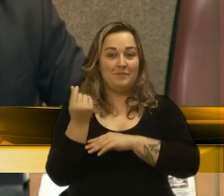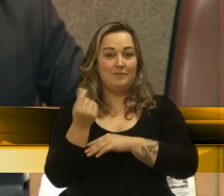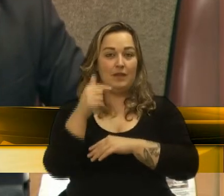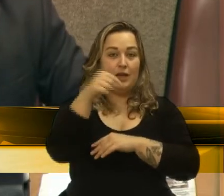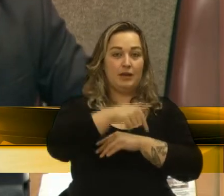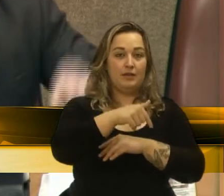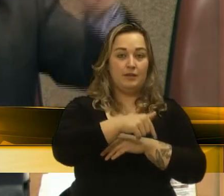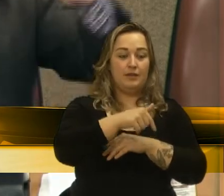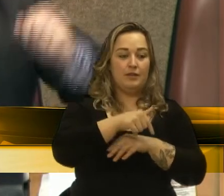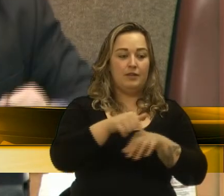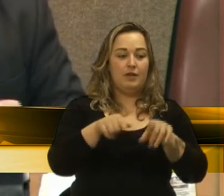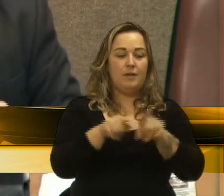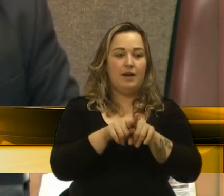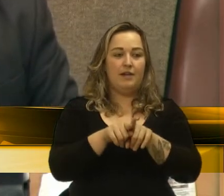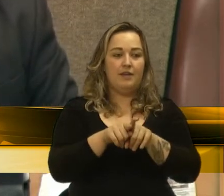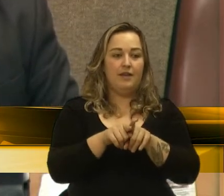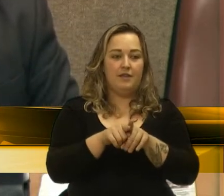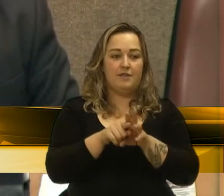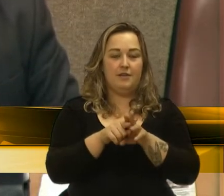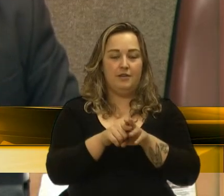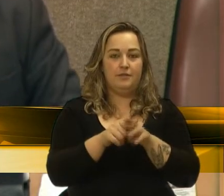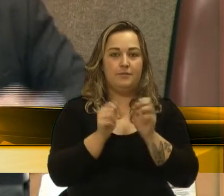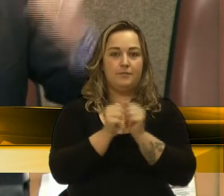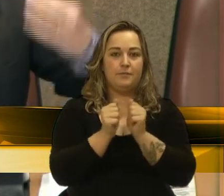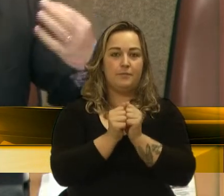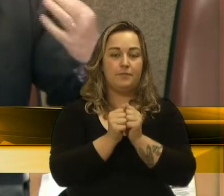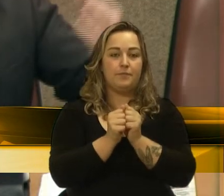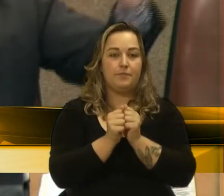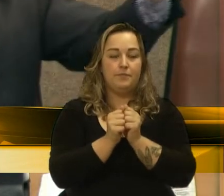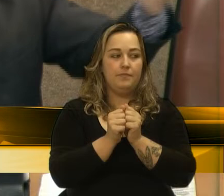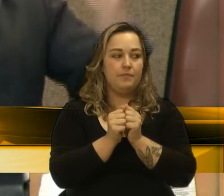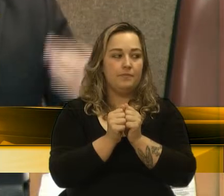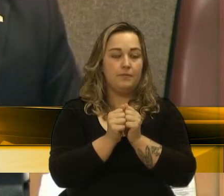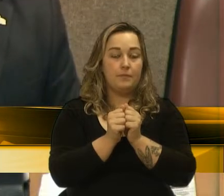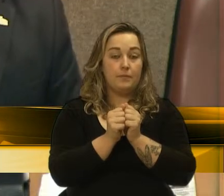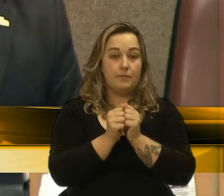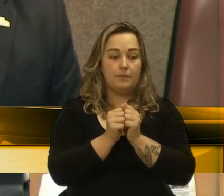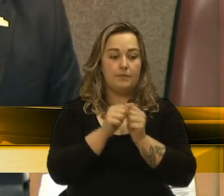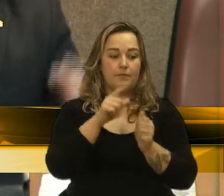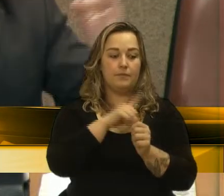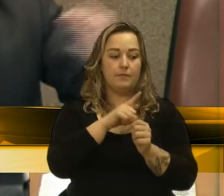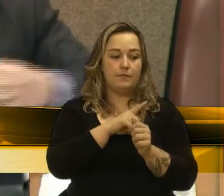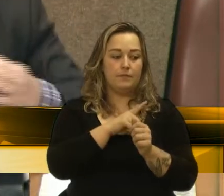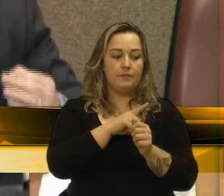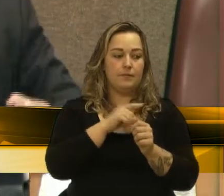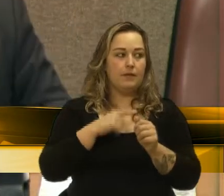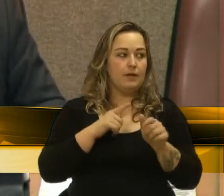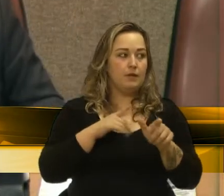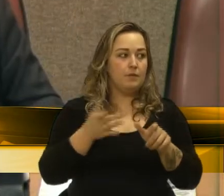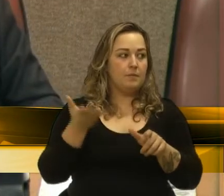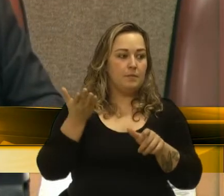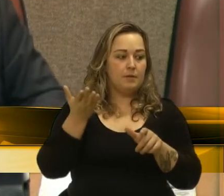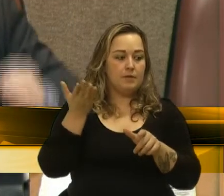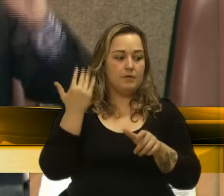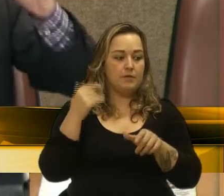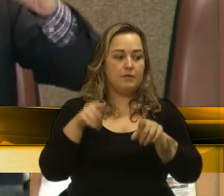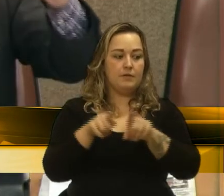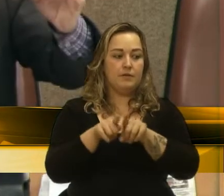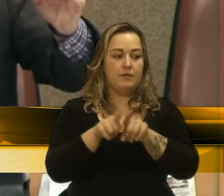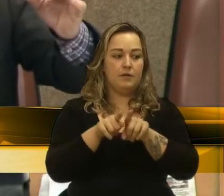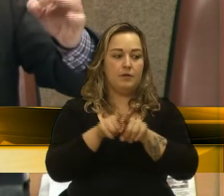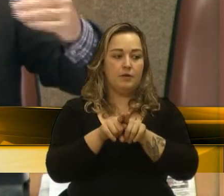mais dinheiro a nossa secretaria do que lá. E aqui o que se passou, desculpa, vereador Felipe,